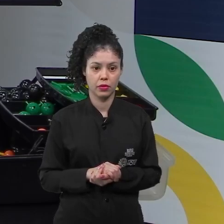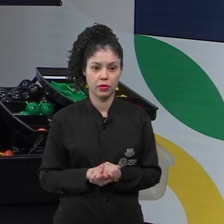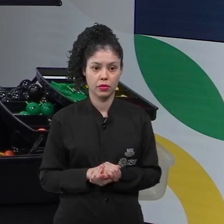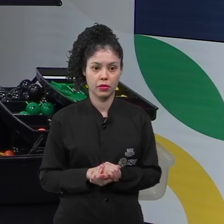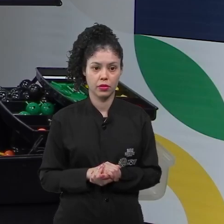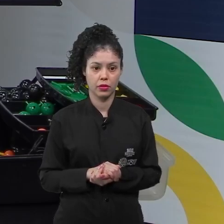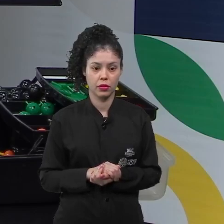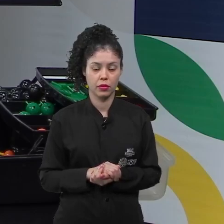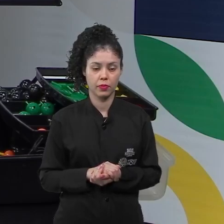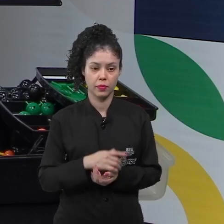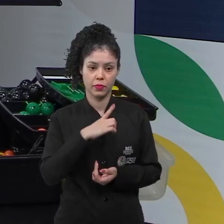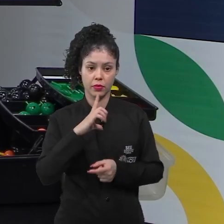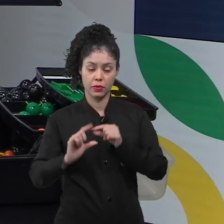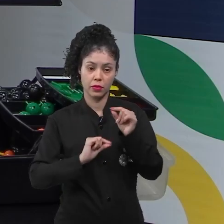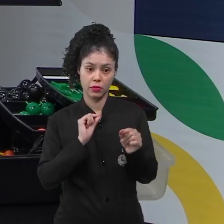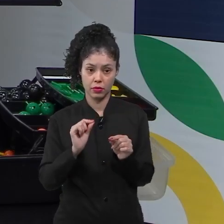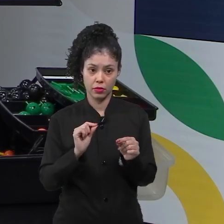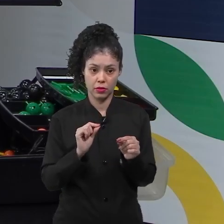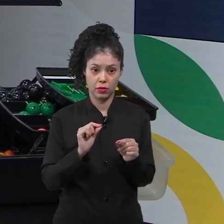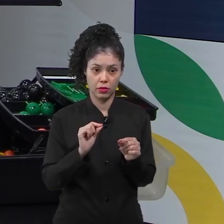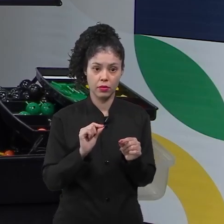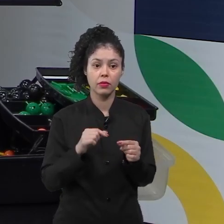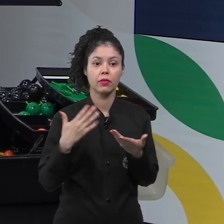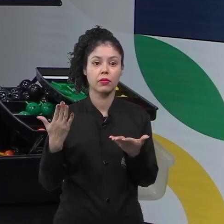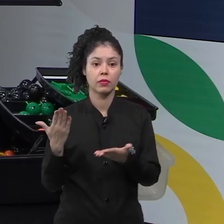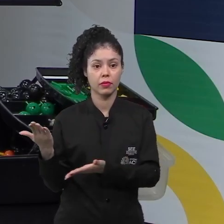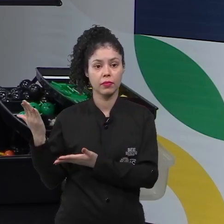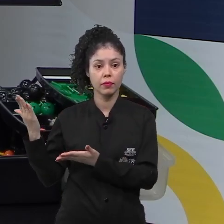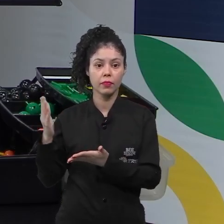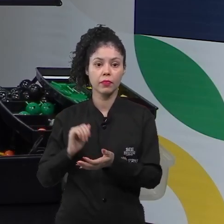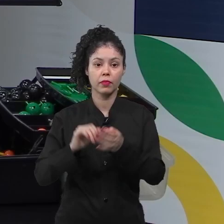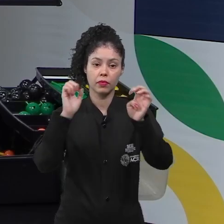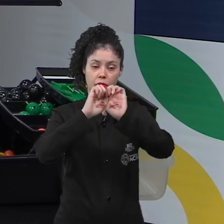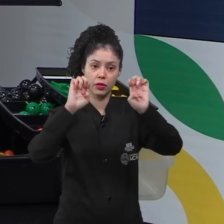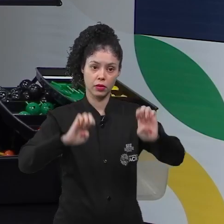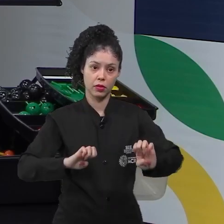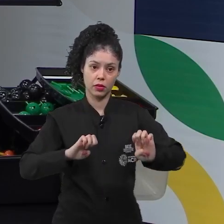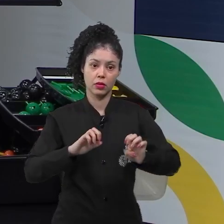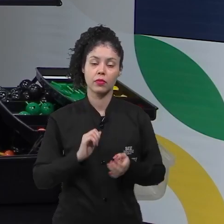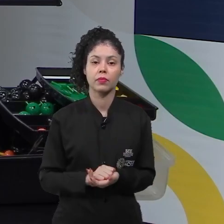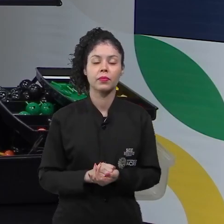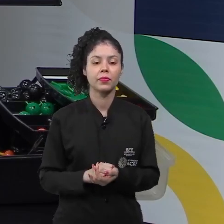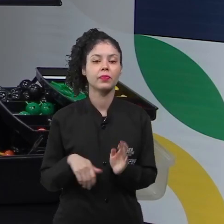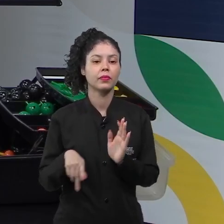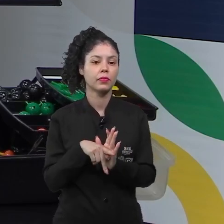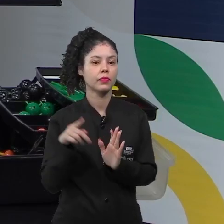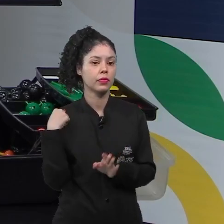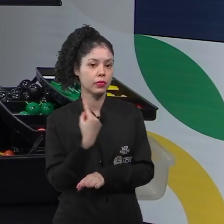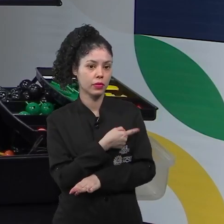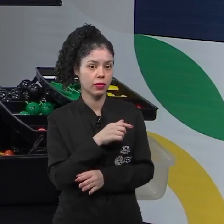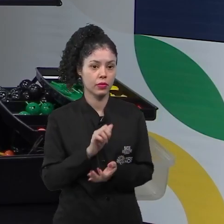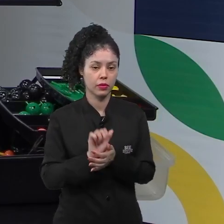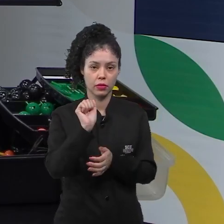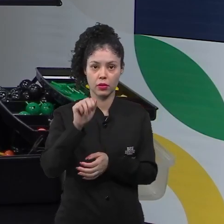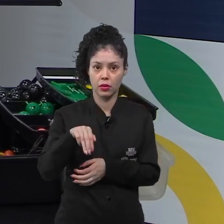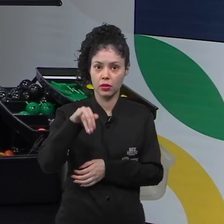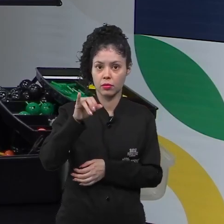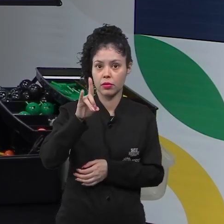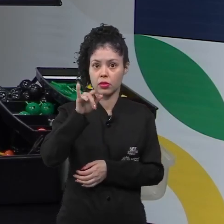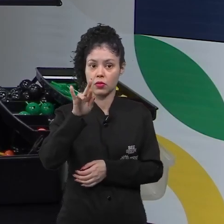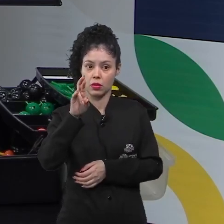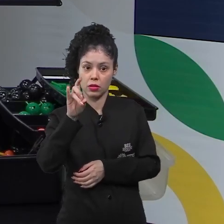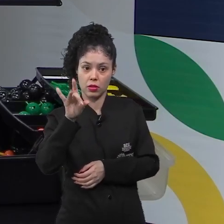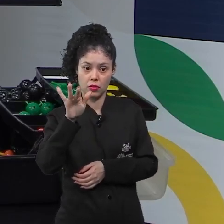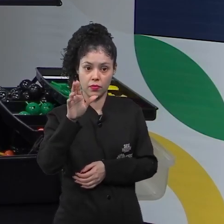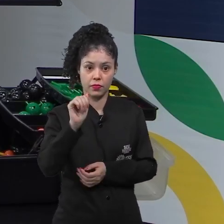E temos a nossa estrutura aqui do nosso aminoácido, né? Então, aqui a